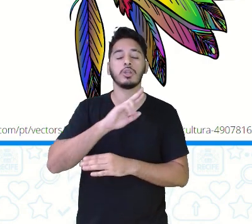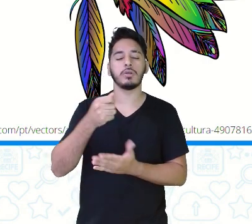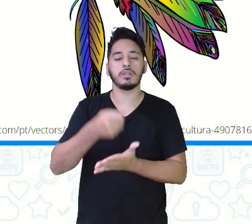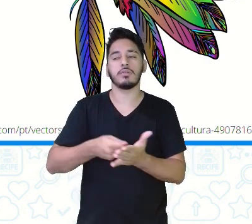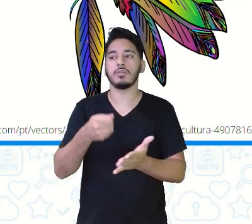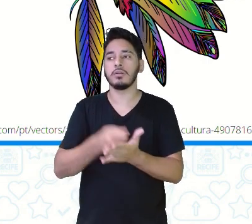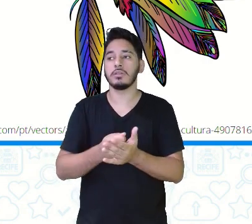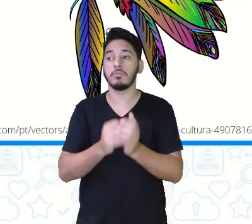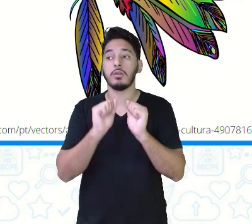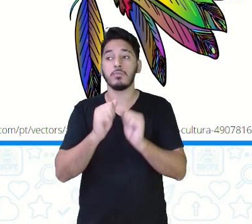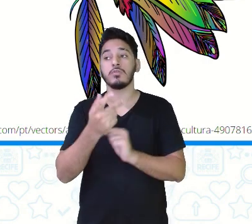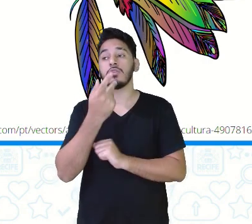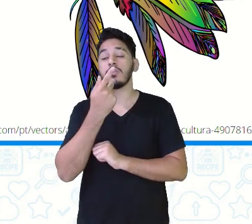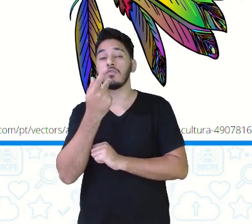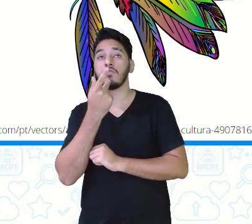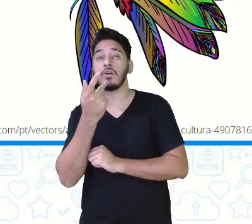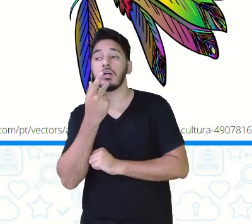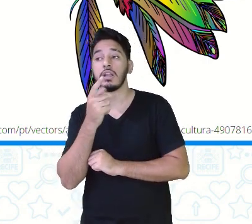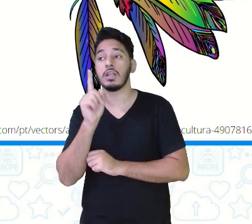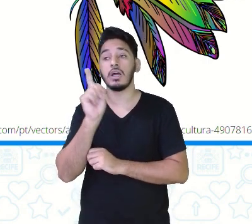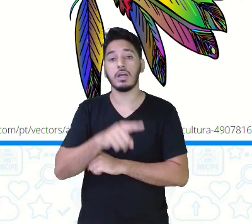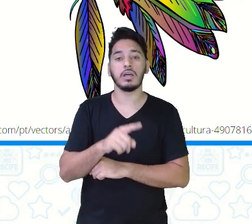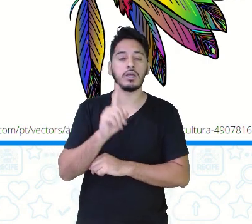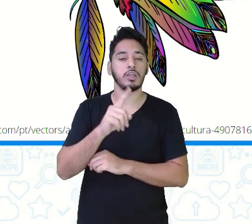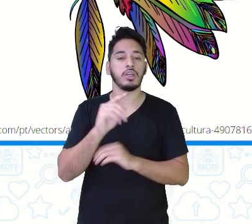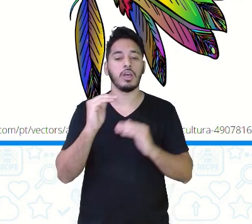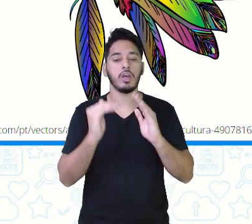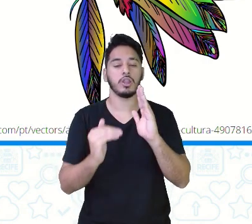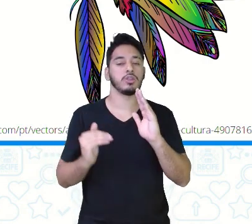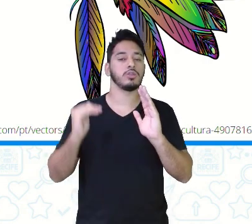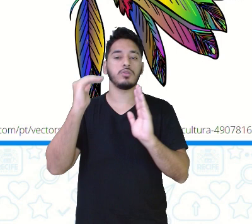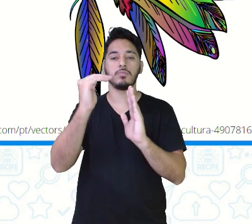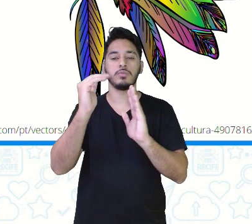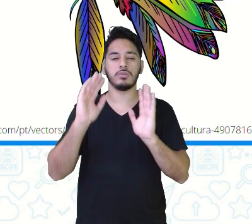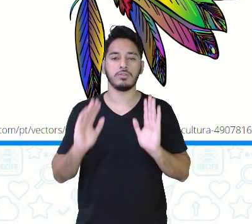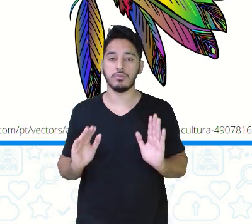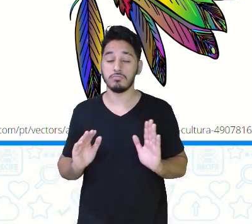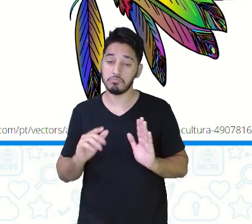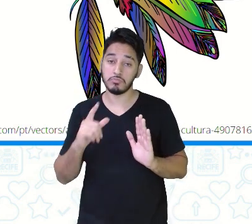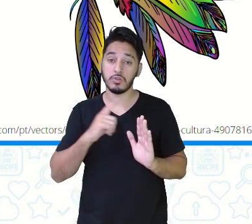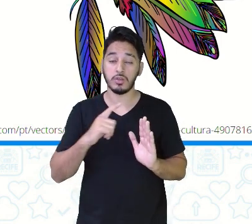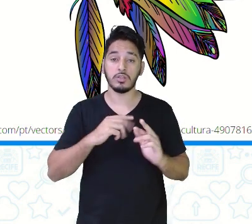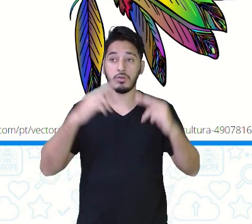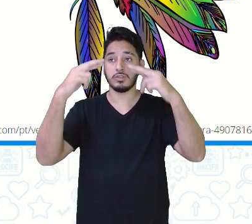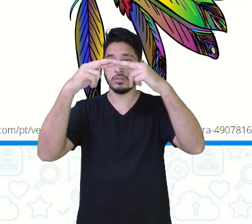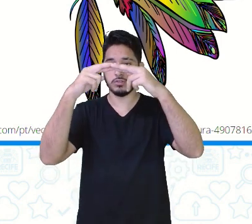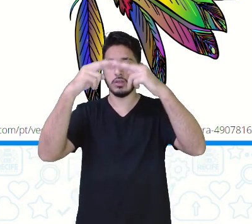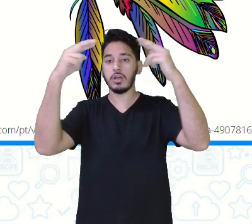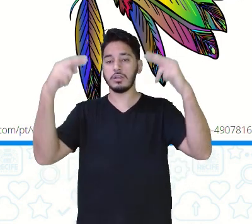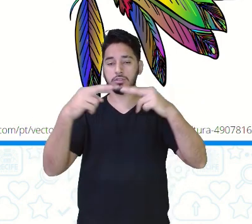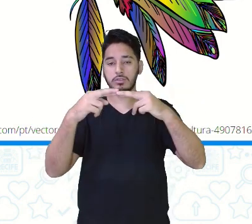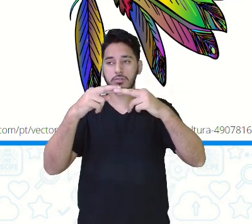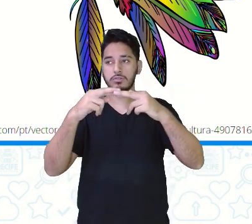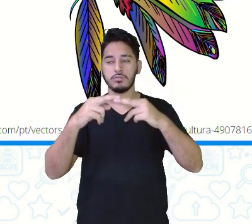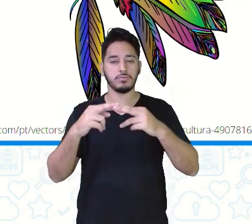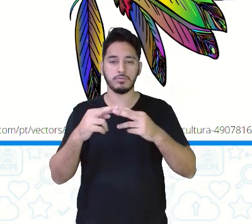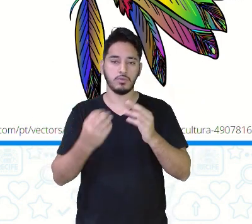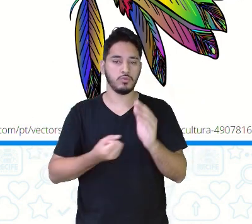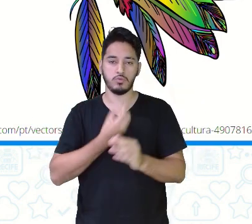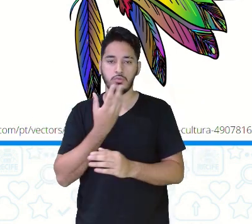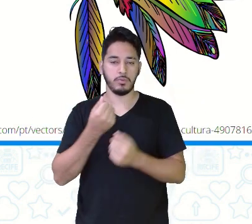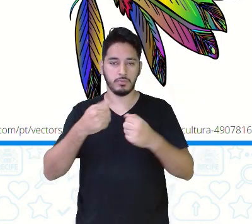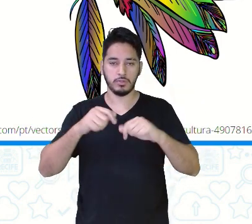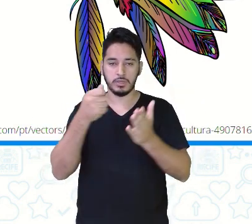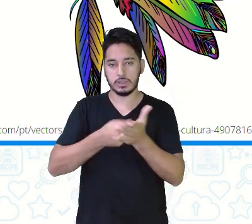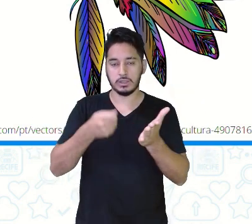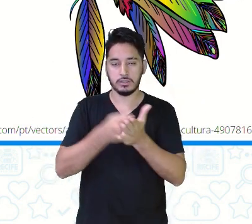determinante para poder se dizer dominante. Eu teria uma rima sequenciada. No poema a gente não é obrigado a fazer isso,